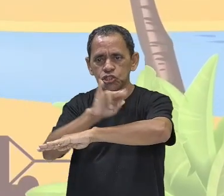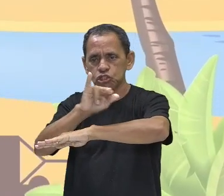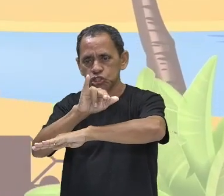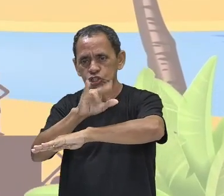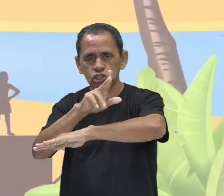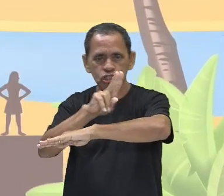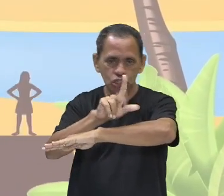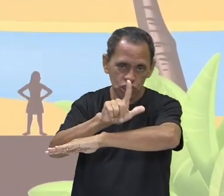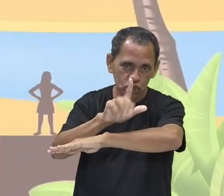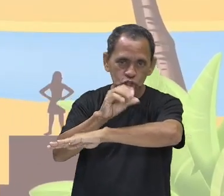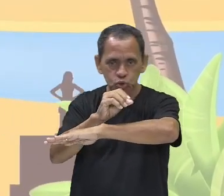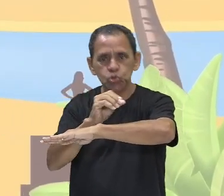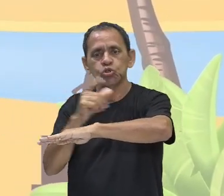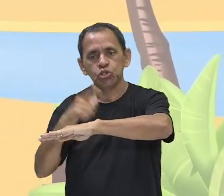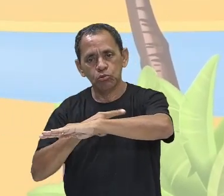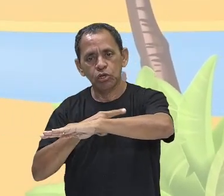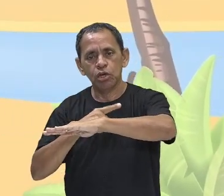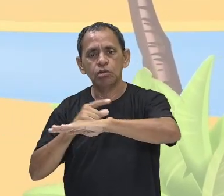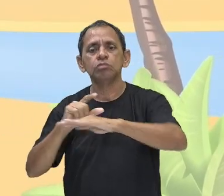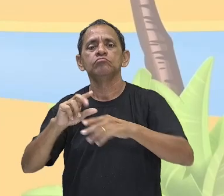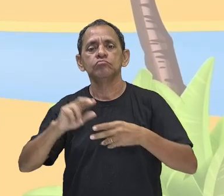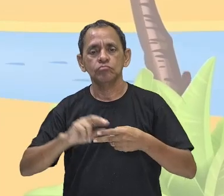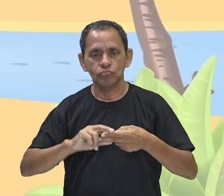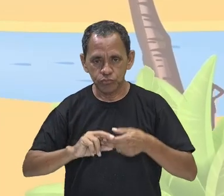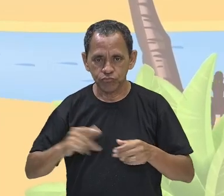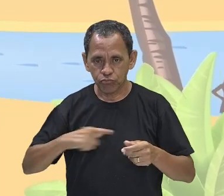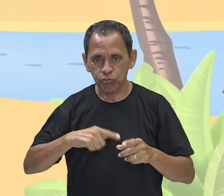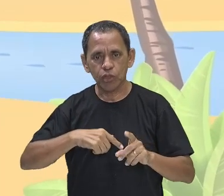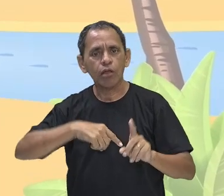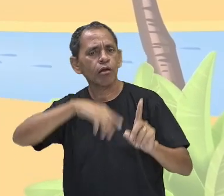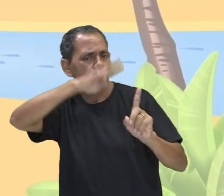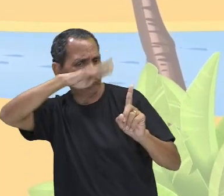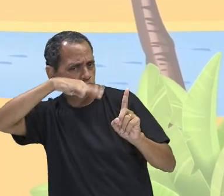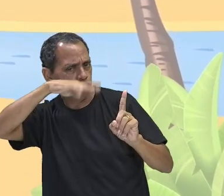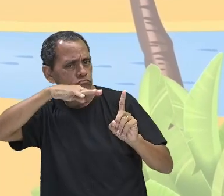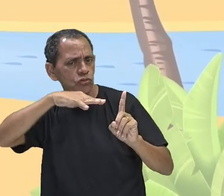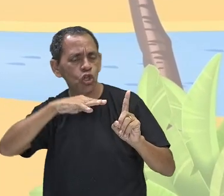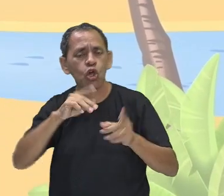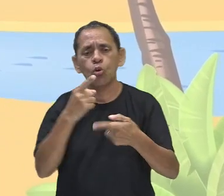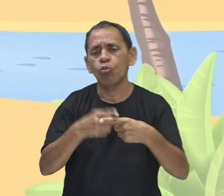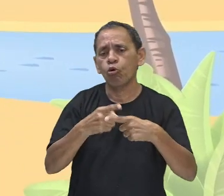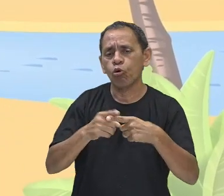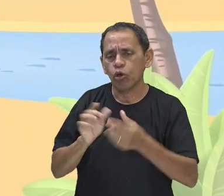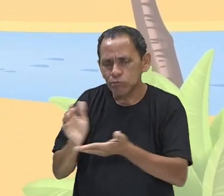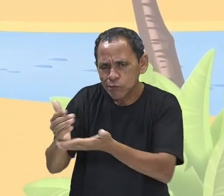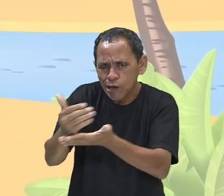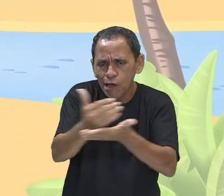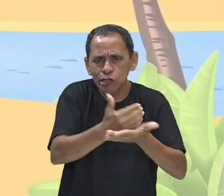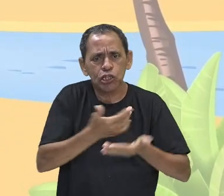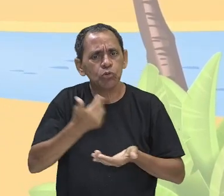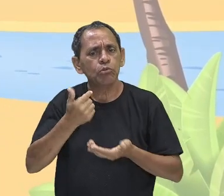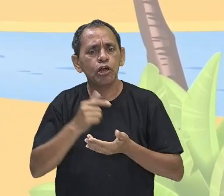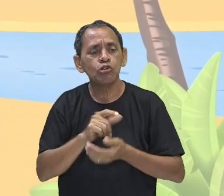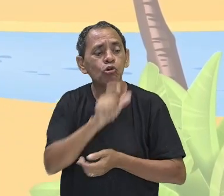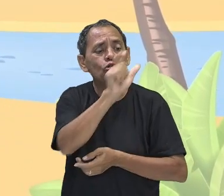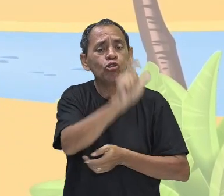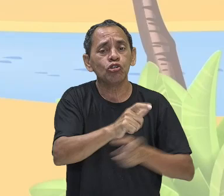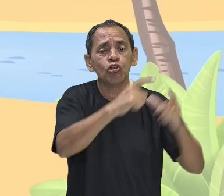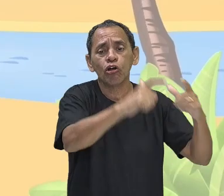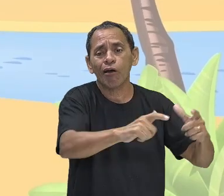Rio Nilo ele é tido como uma grande divindade também, porque é de lá que eles tiram os seus alimentos e ao mesmo